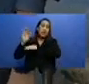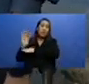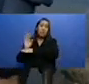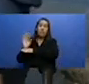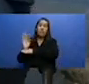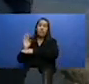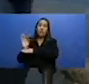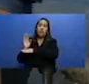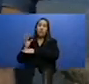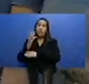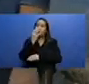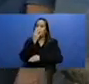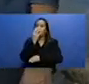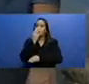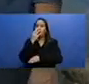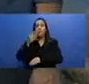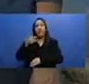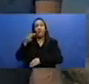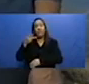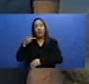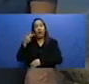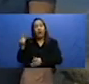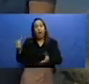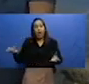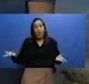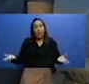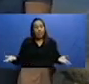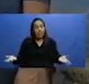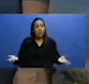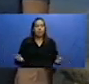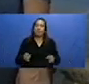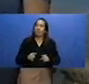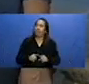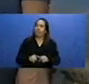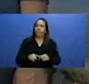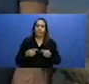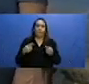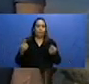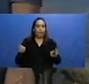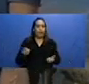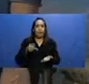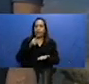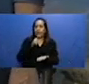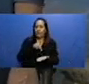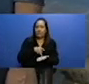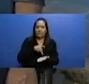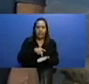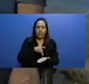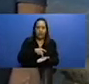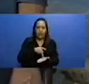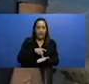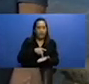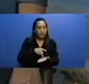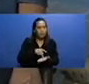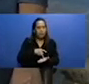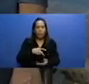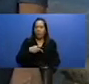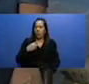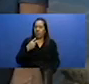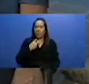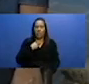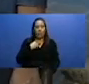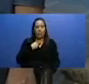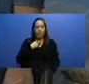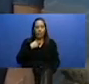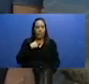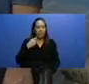o cachorrinho fala. Ah, sim, no desenho e no filme. Mas você já encontrou algum cachorrinho que